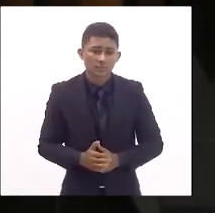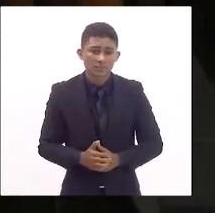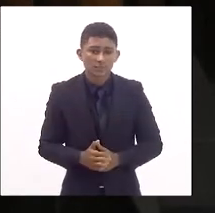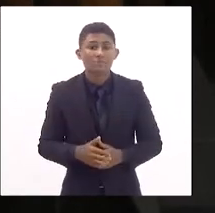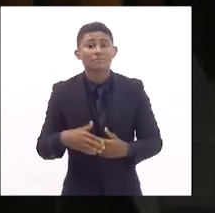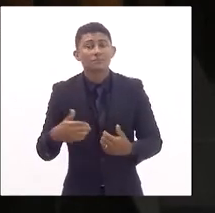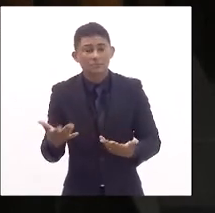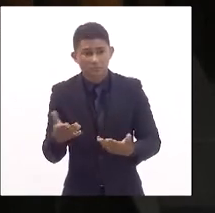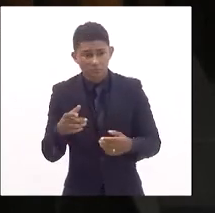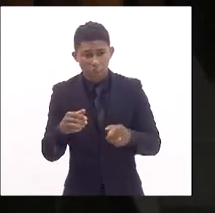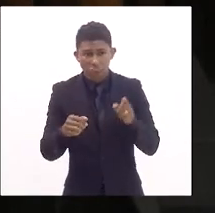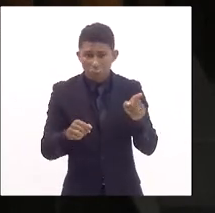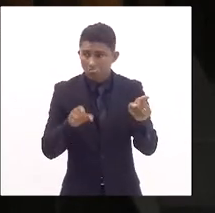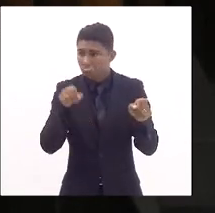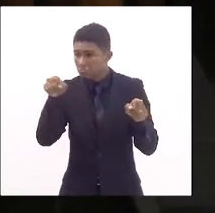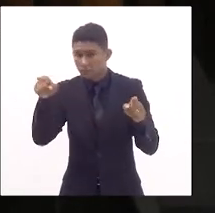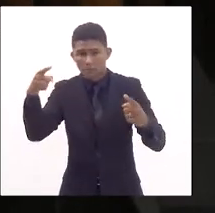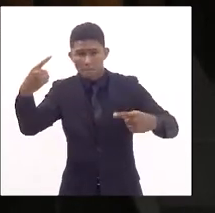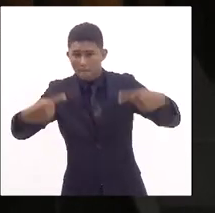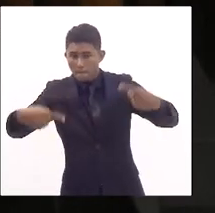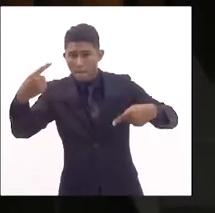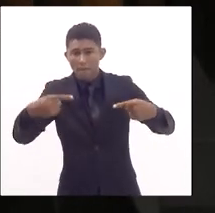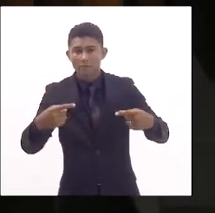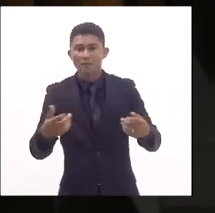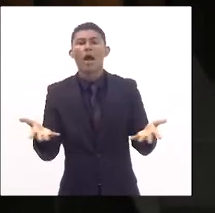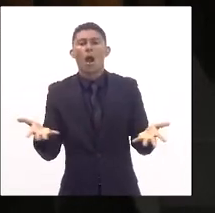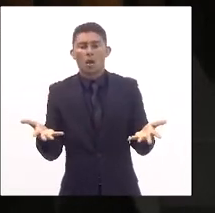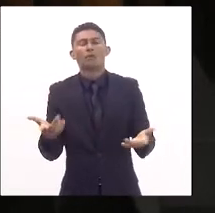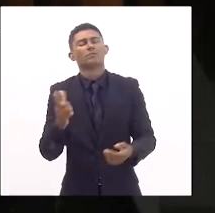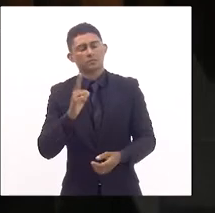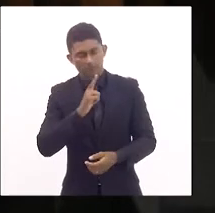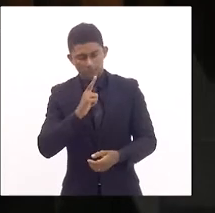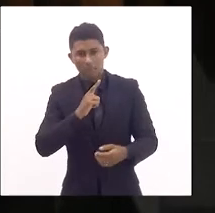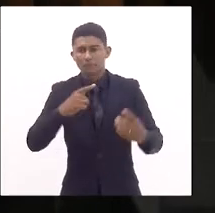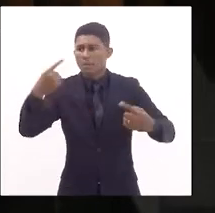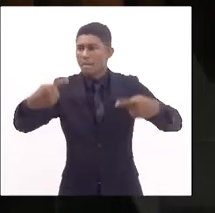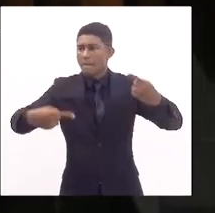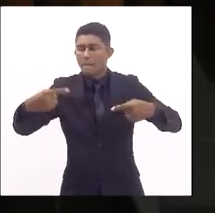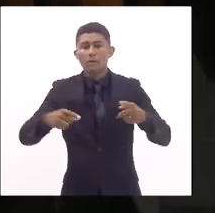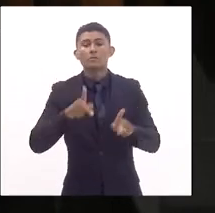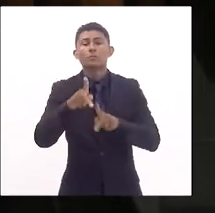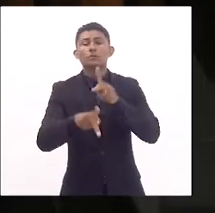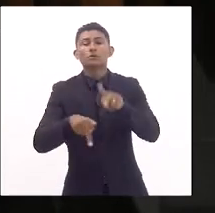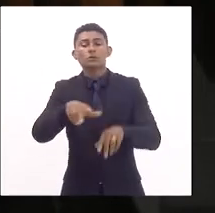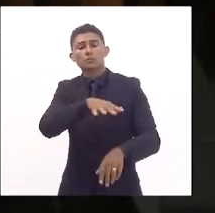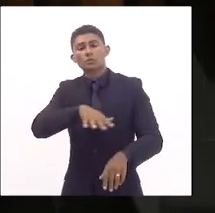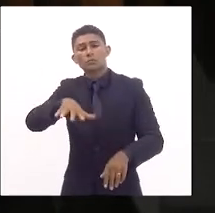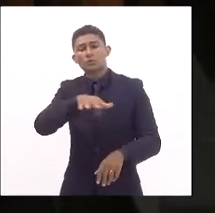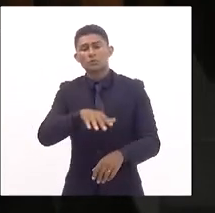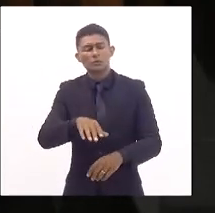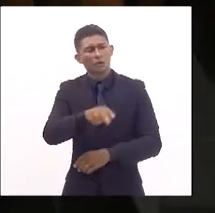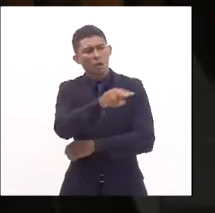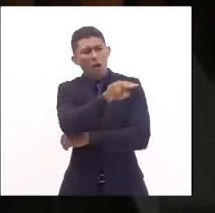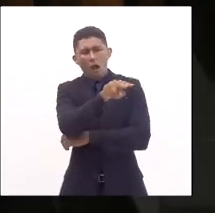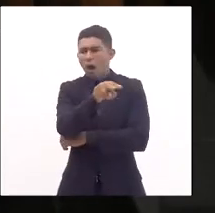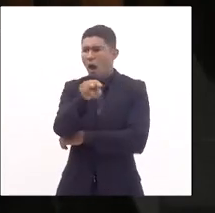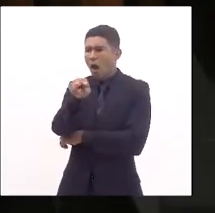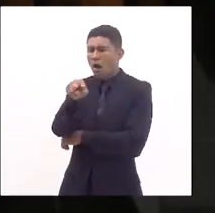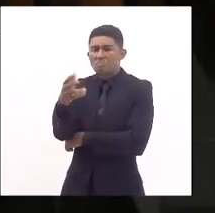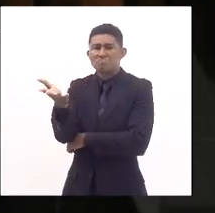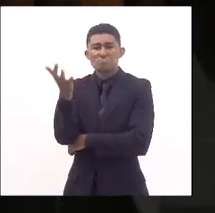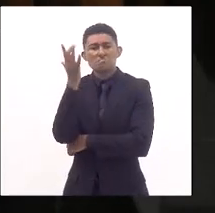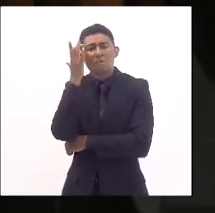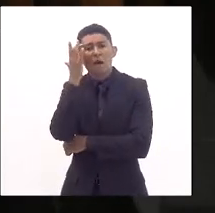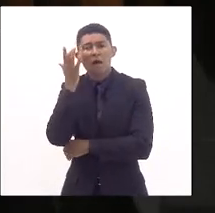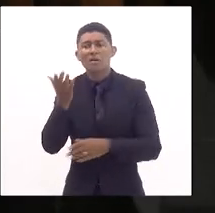Chico extremadas como está acontecendo agora do conceito da população vai dizer é eu